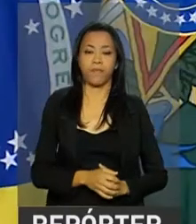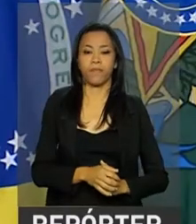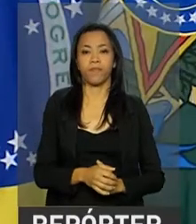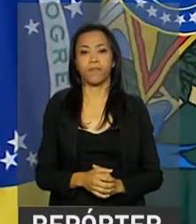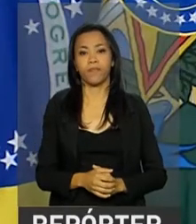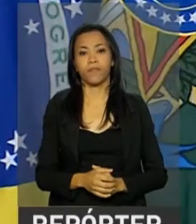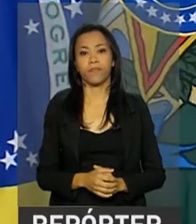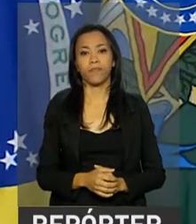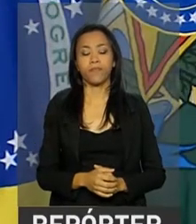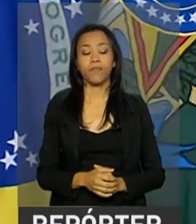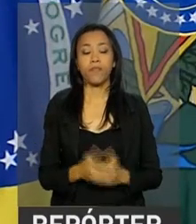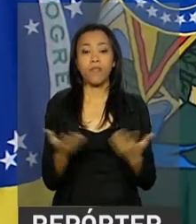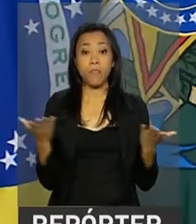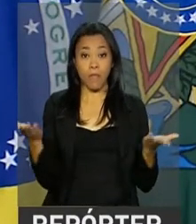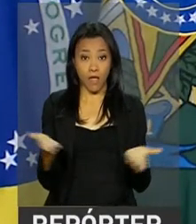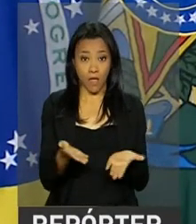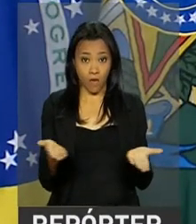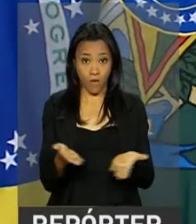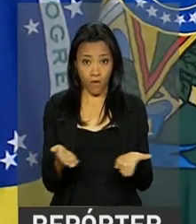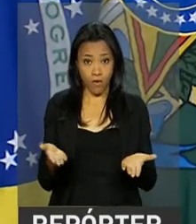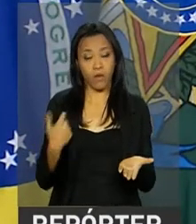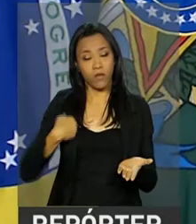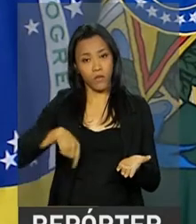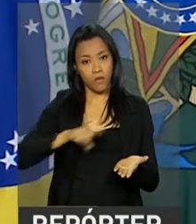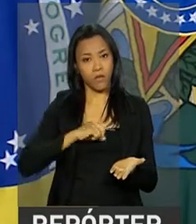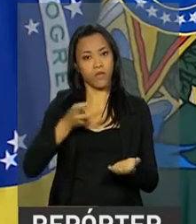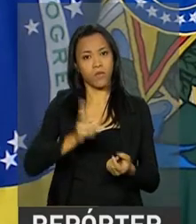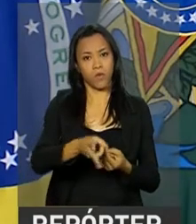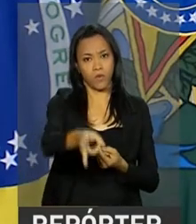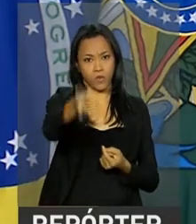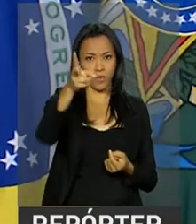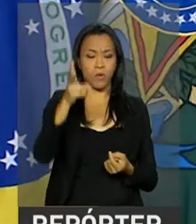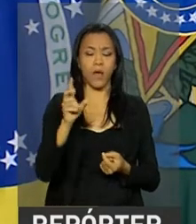agora seguiremos em frente